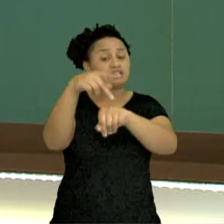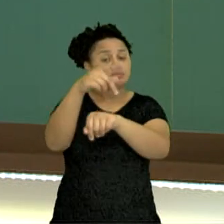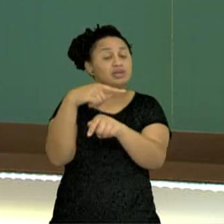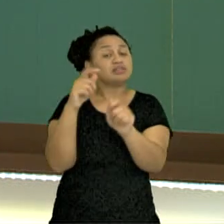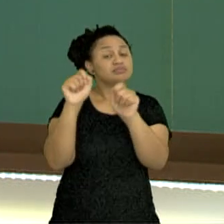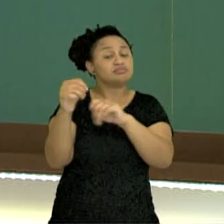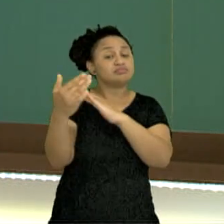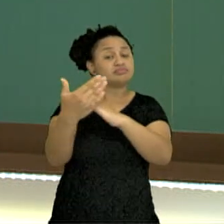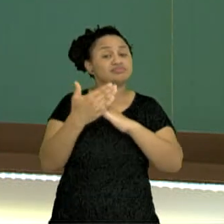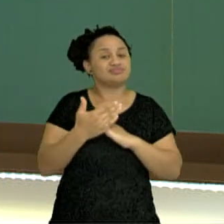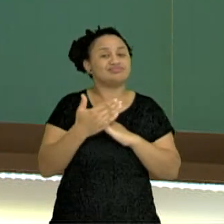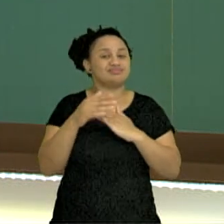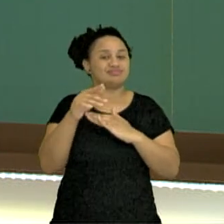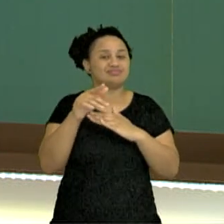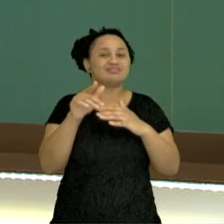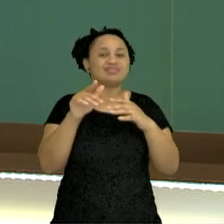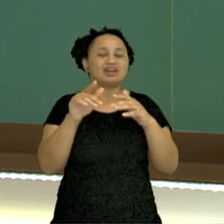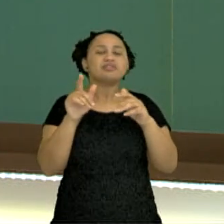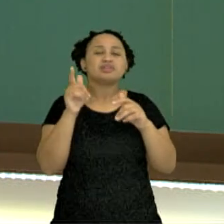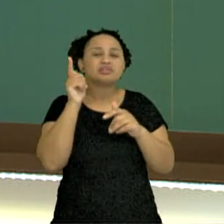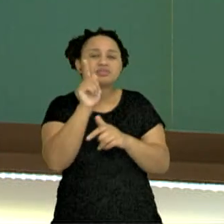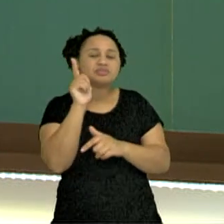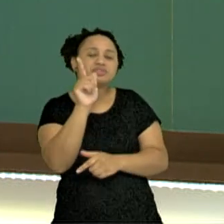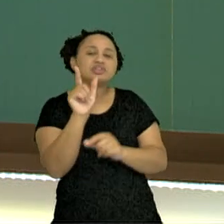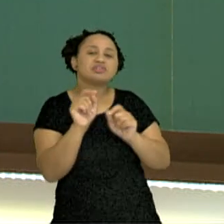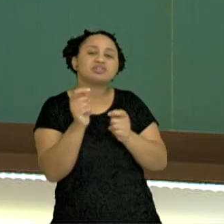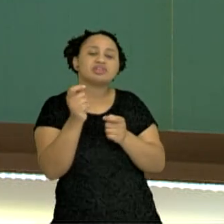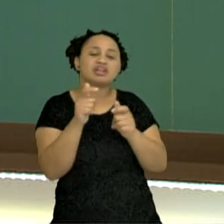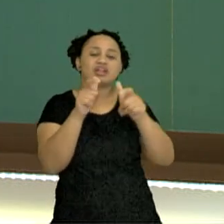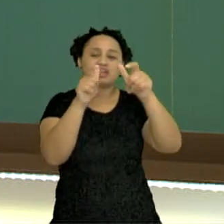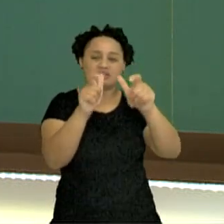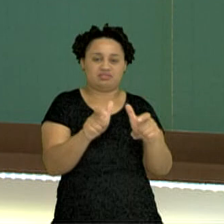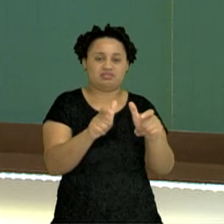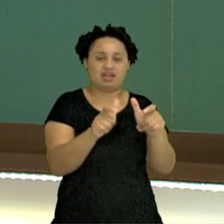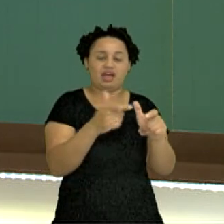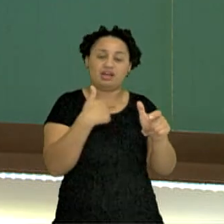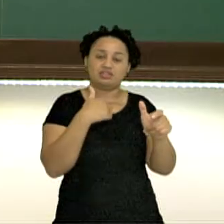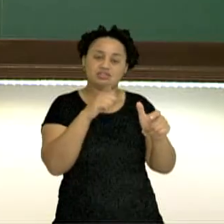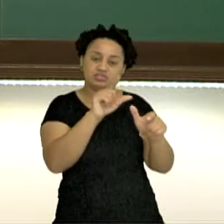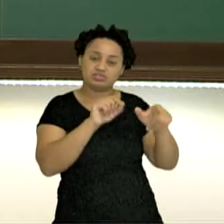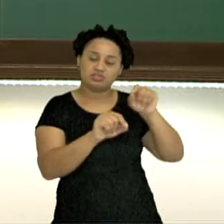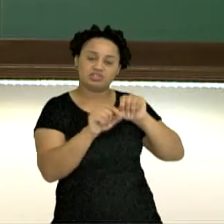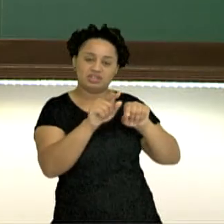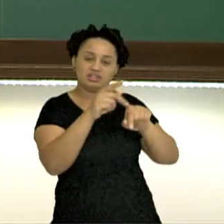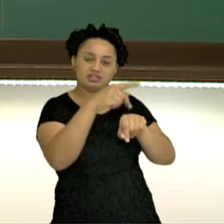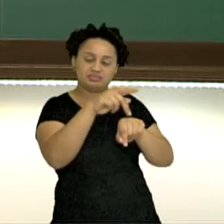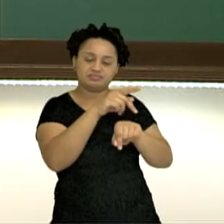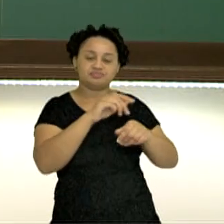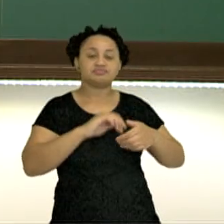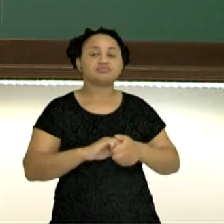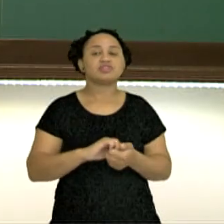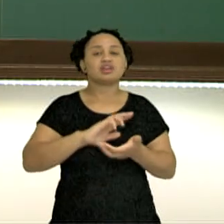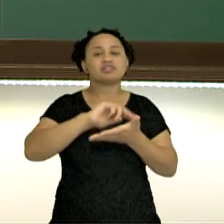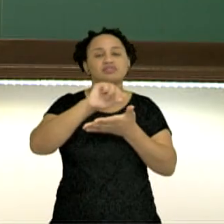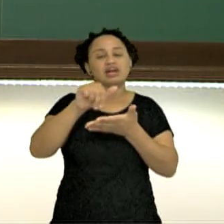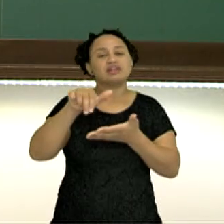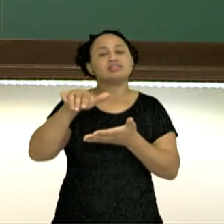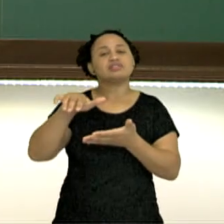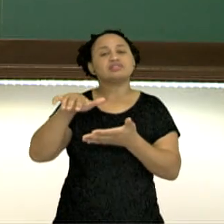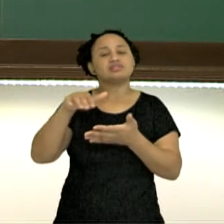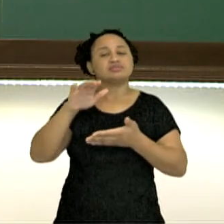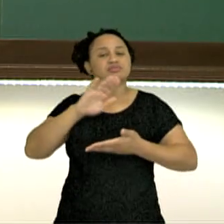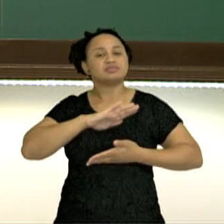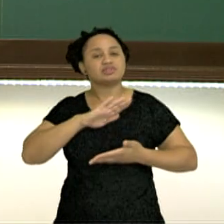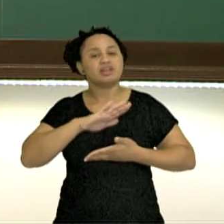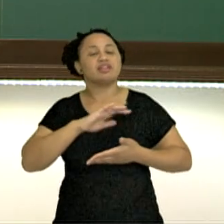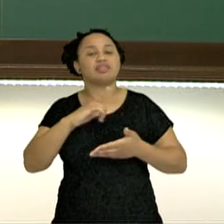ao seu estabelecimento, para que elas possam se estabelecer naquele território. E entre essas várias condições, podemos destacar